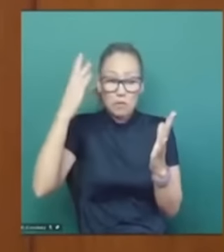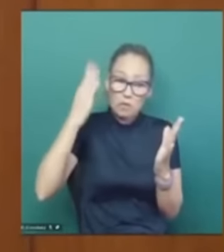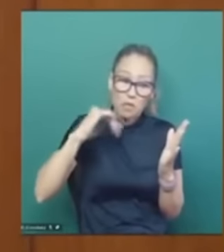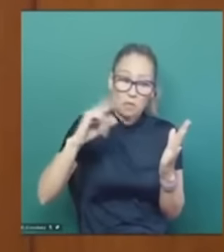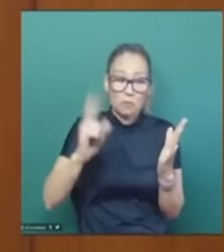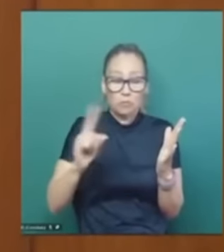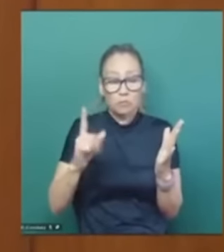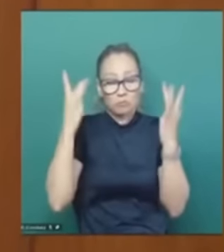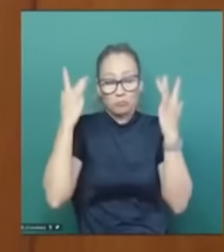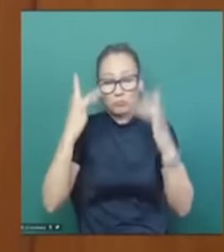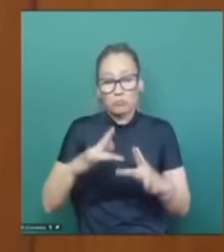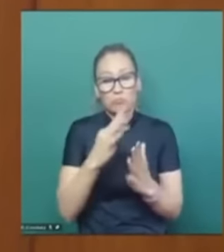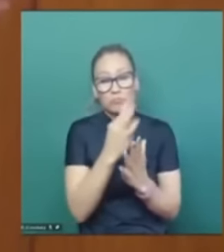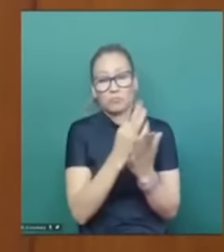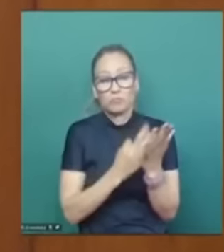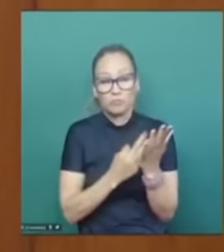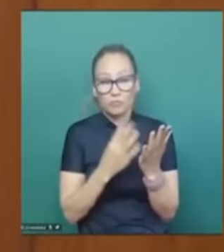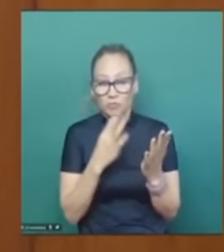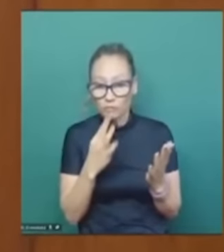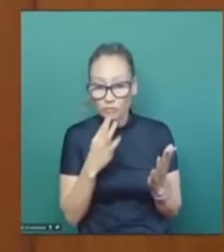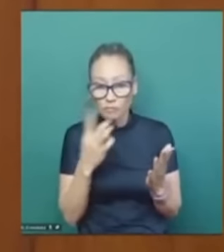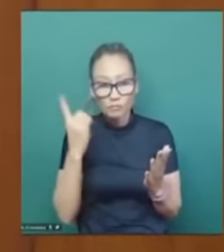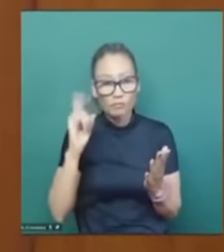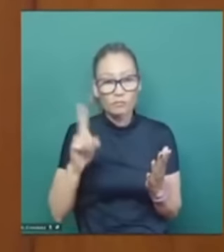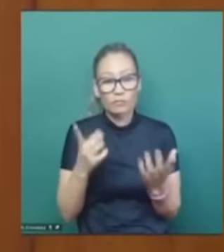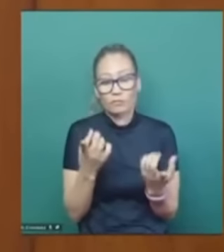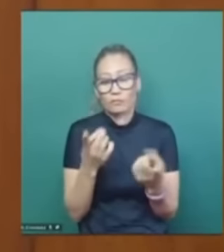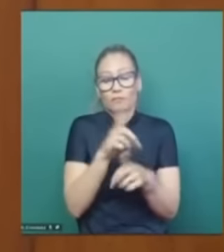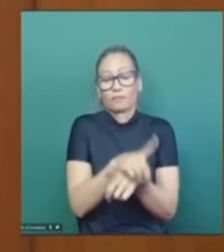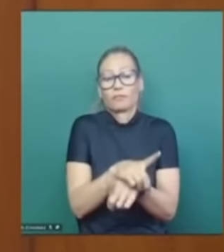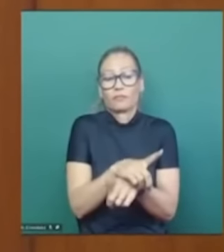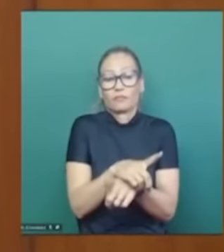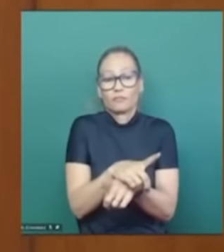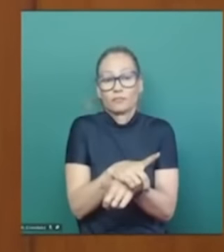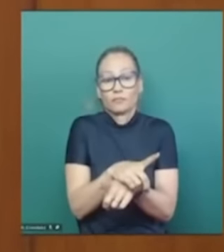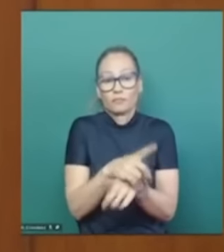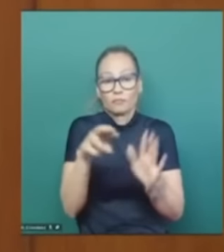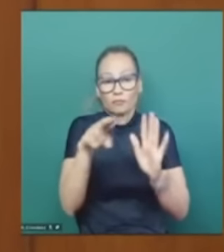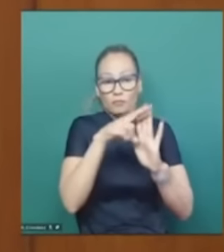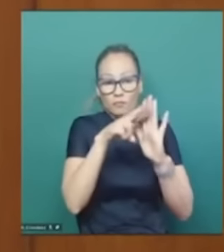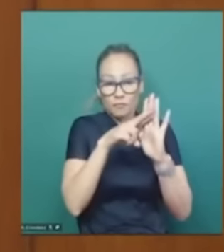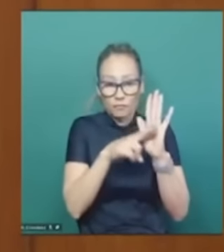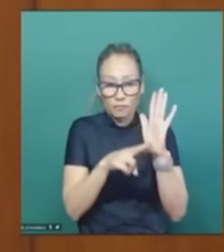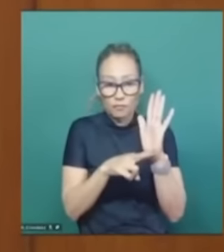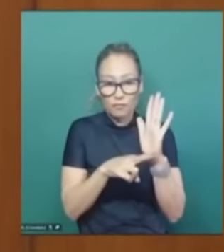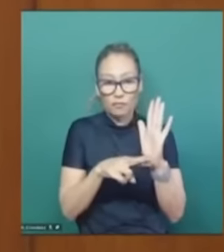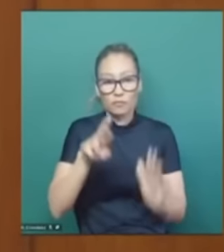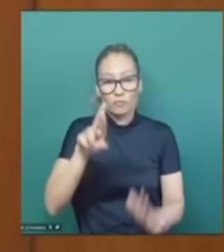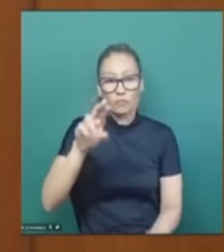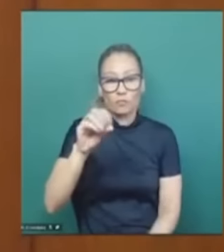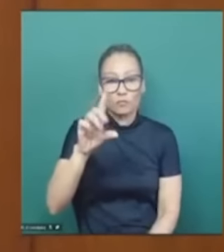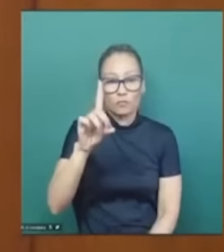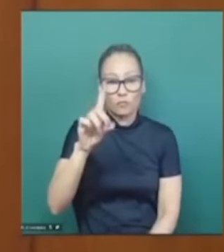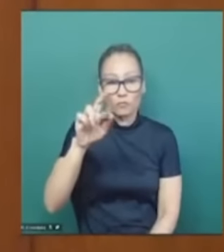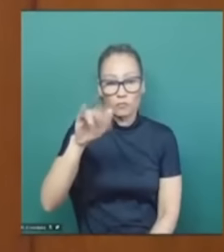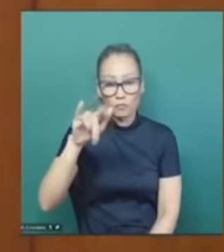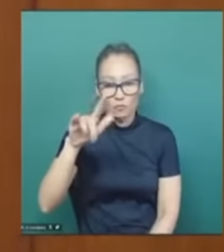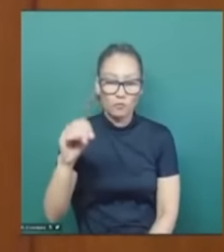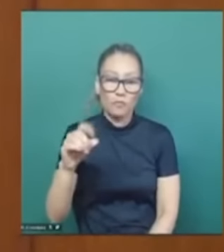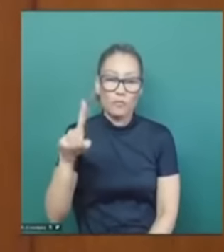queria e falou exatamente ao contrário do que está garantido pelo relatório apresentado pelo vereador Rodrigo Goulart. O que demonstra apenas um discurso vazio e